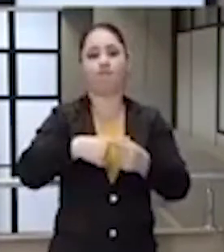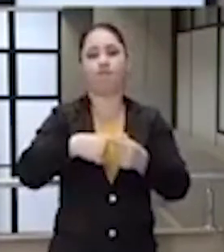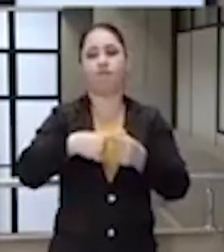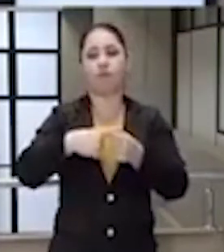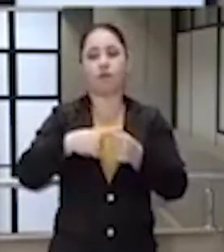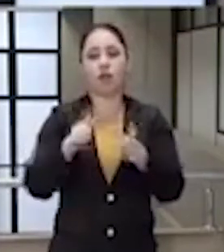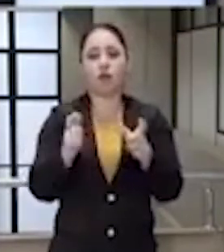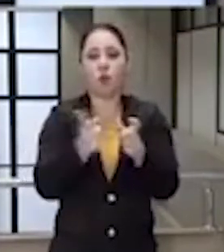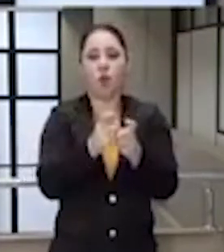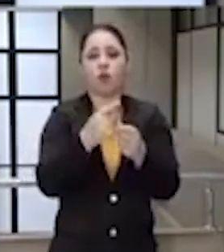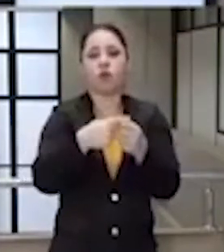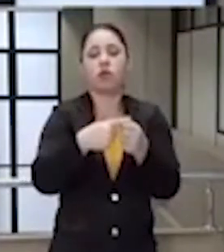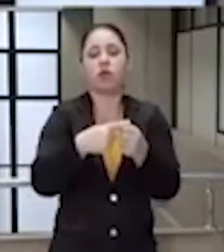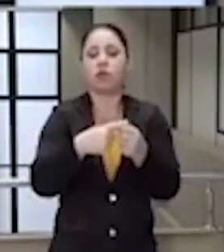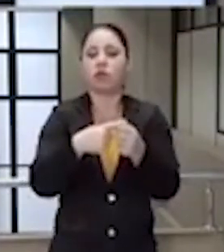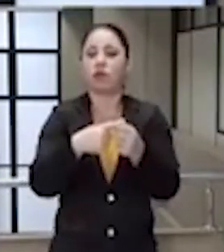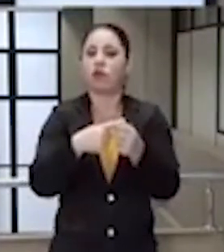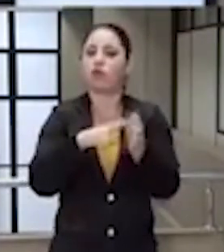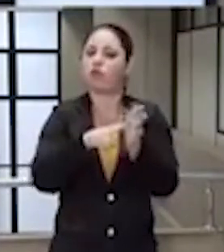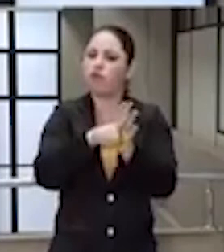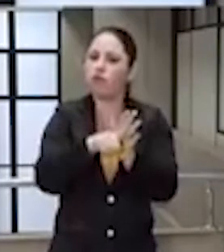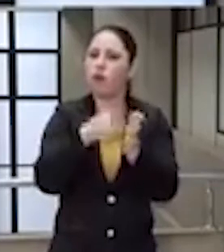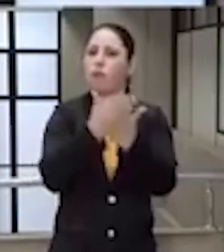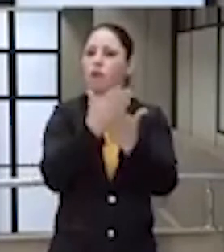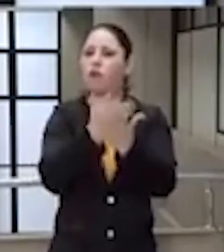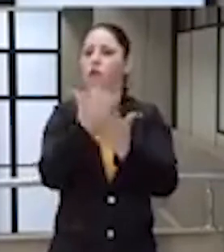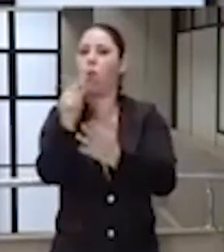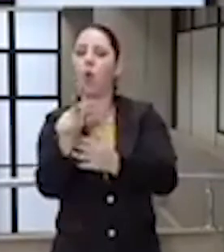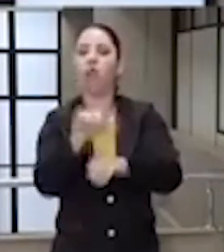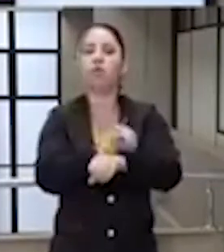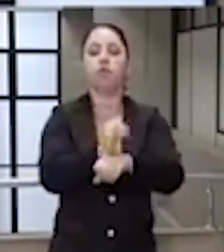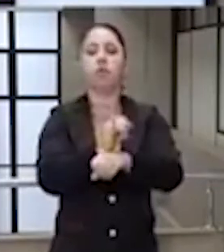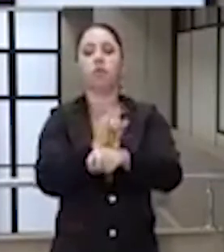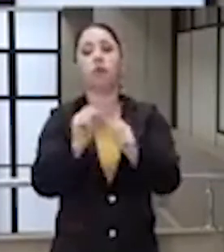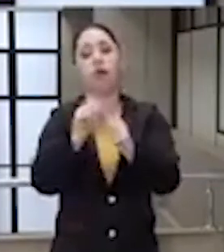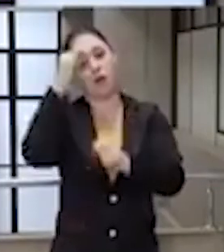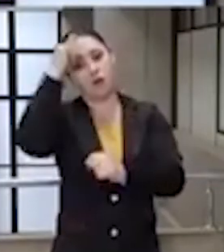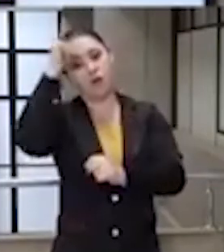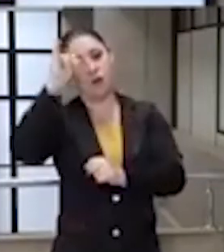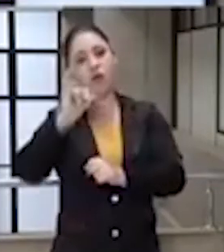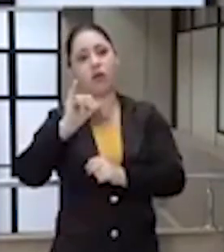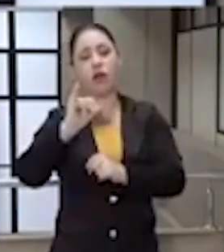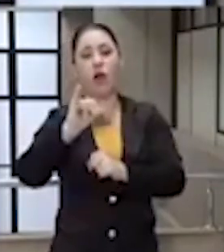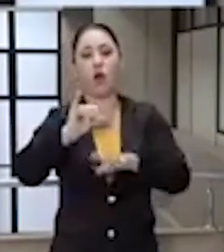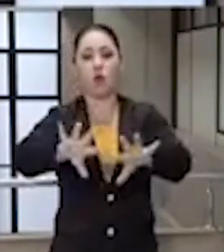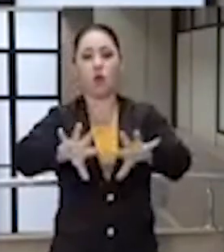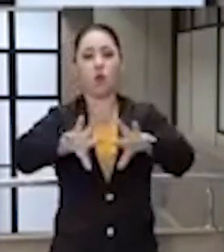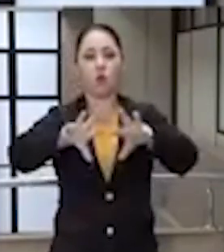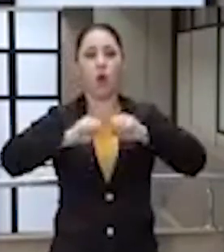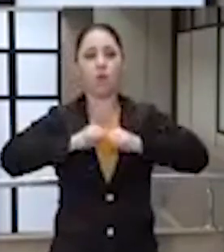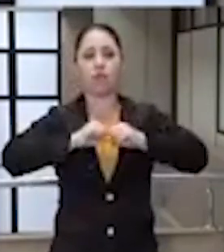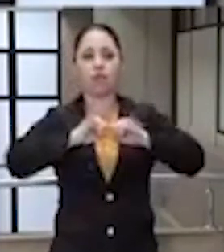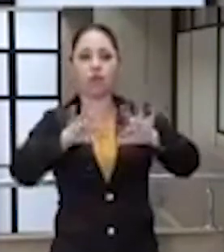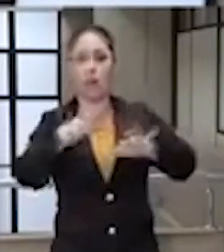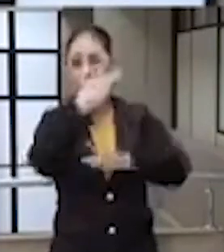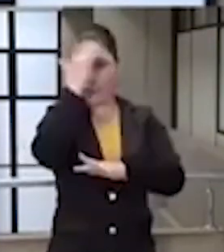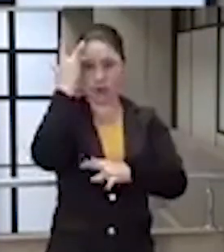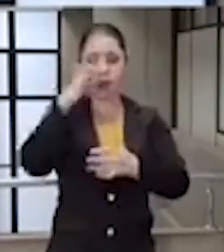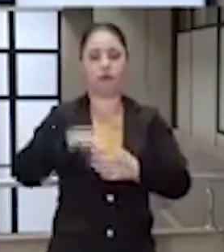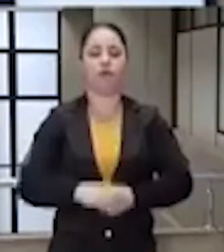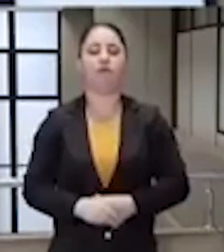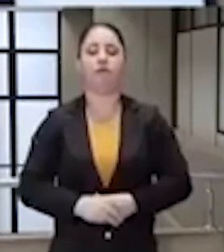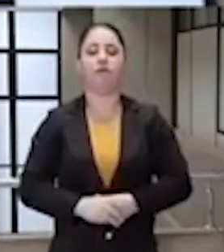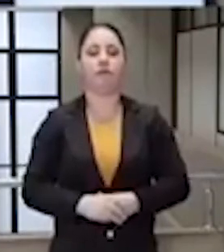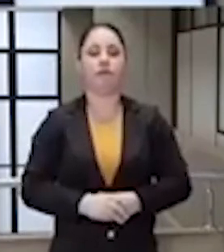interior já se estudam outras medidas justamente aí para evitar o contágio das pessoas.